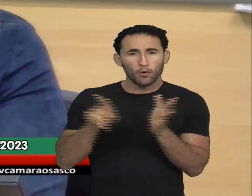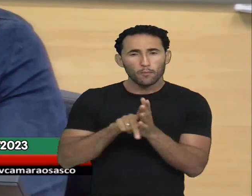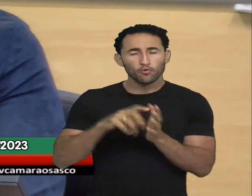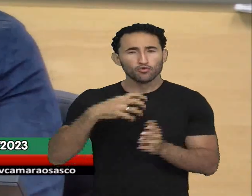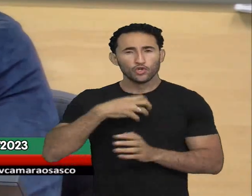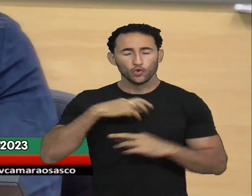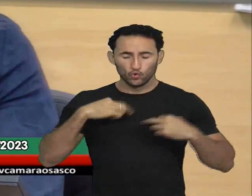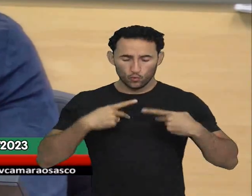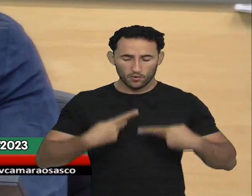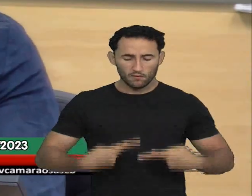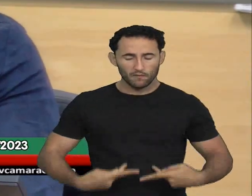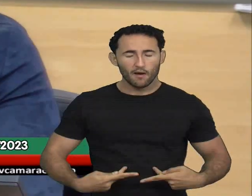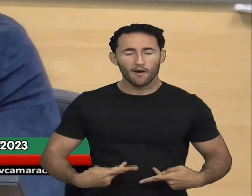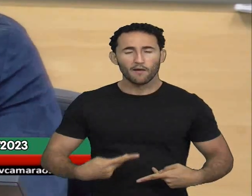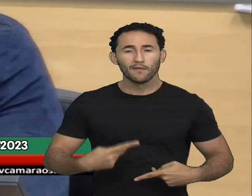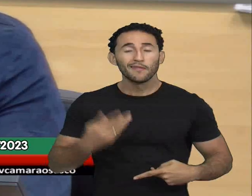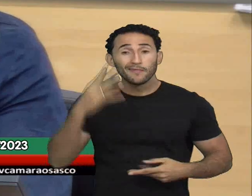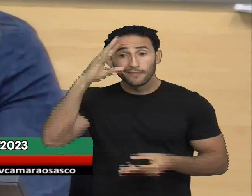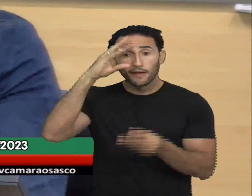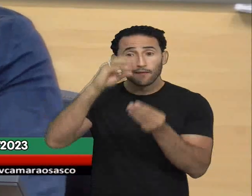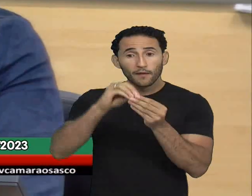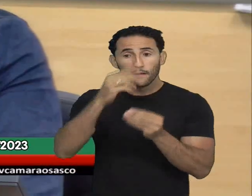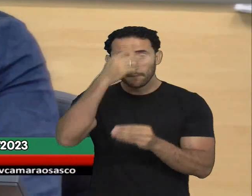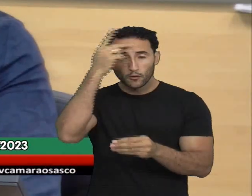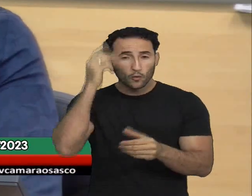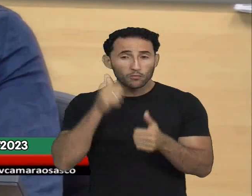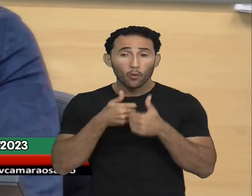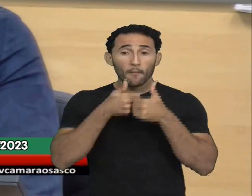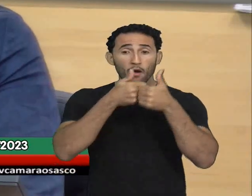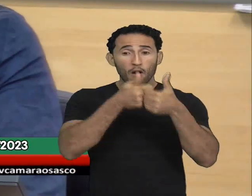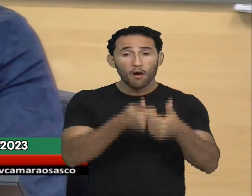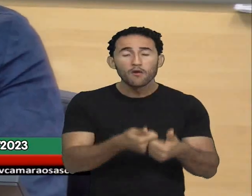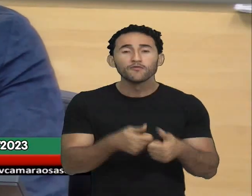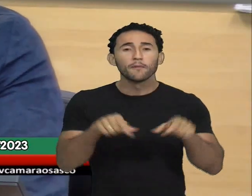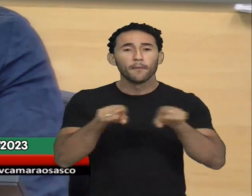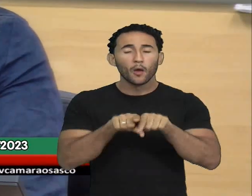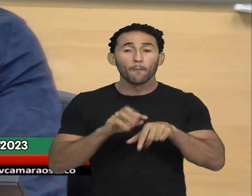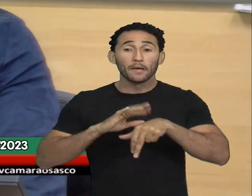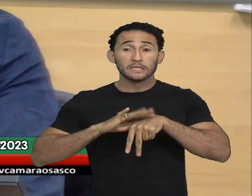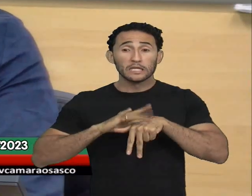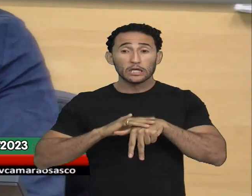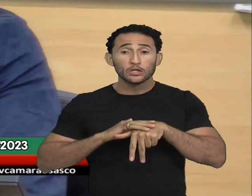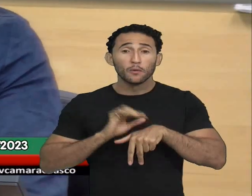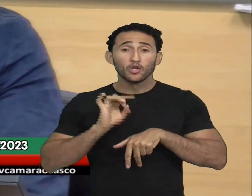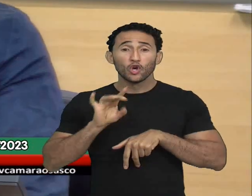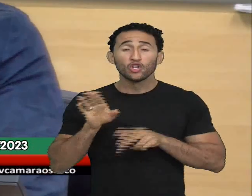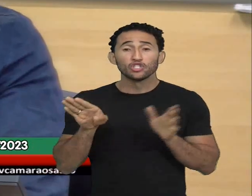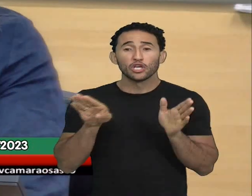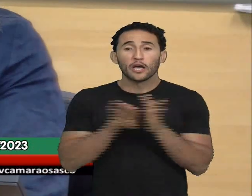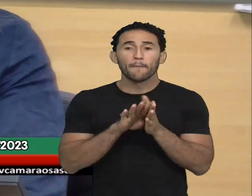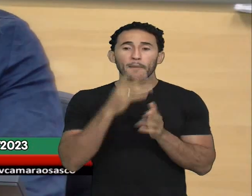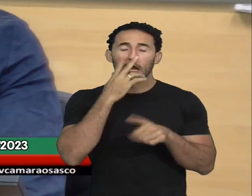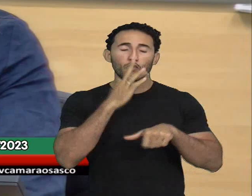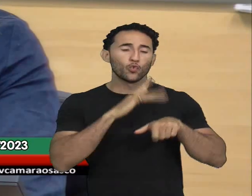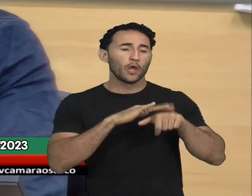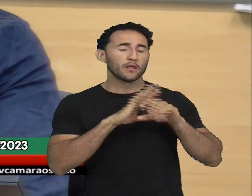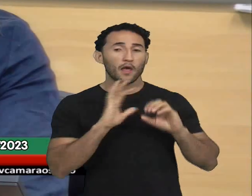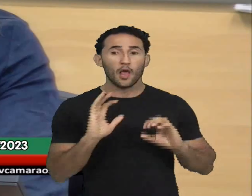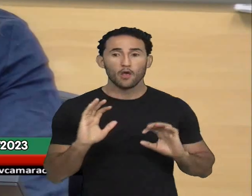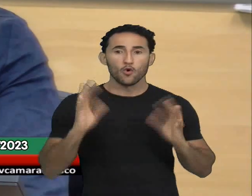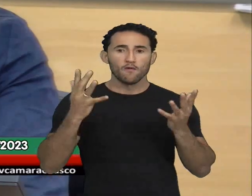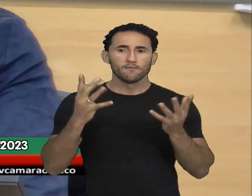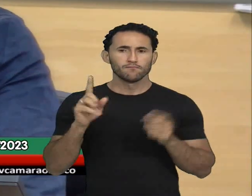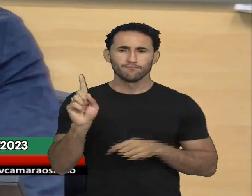o munícipe, o acompanhante, o paciente, porque não é somente chegar e resolvermos as doenças, mas tem a